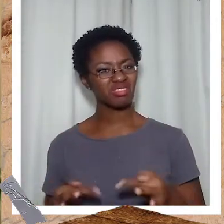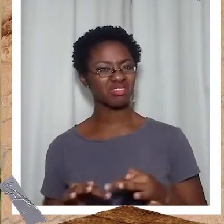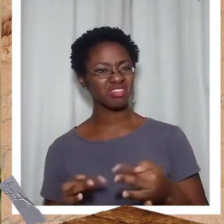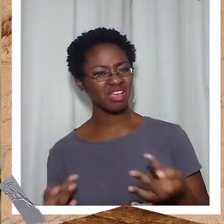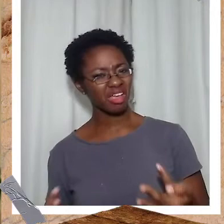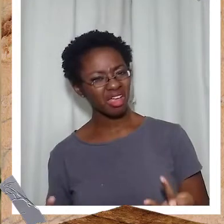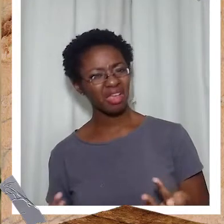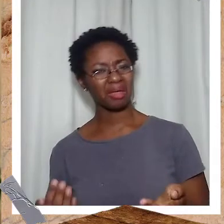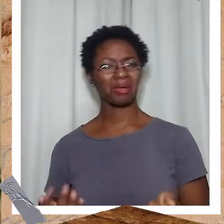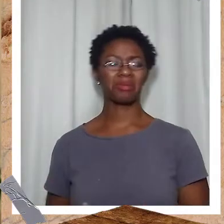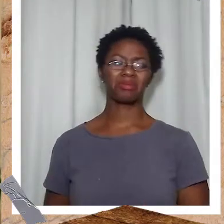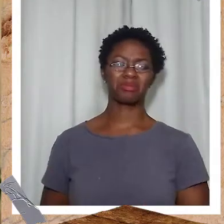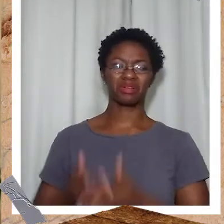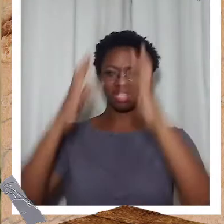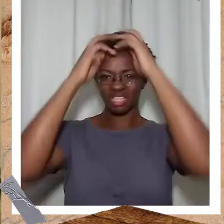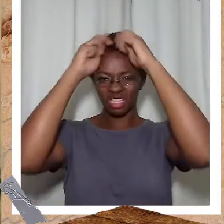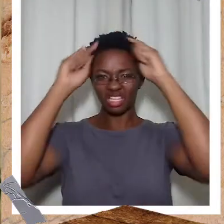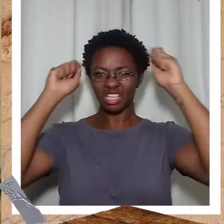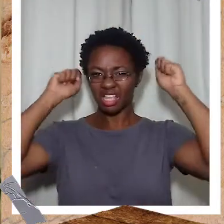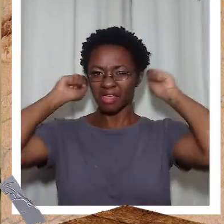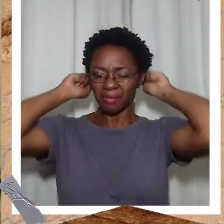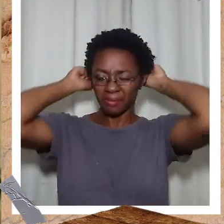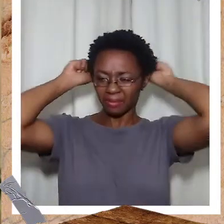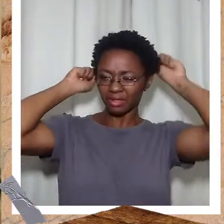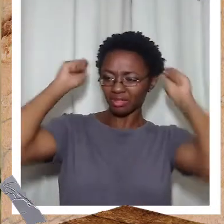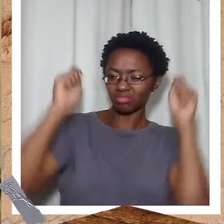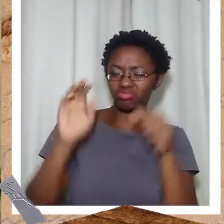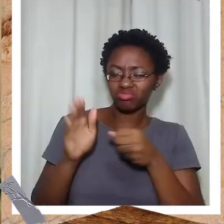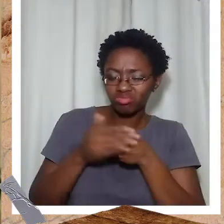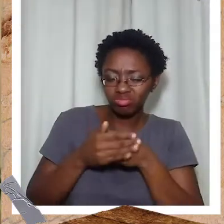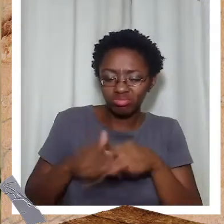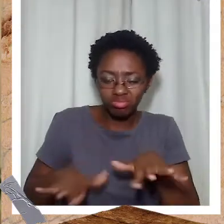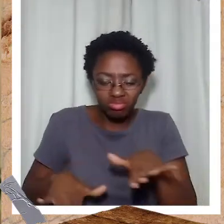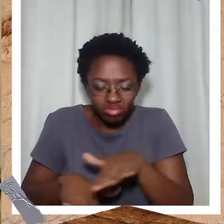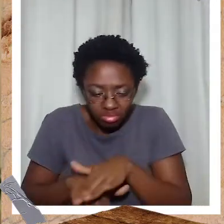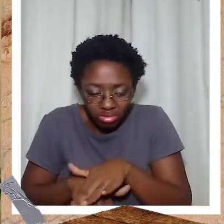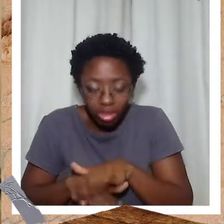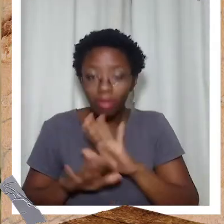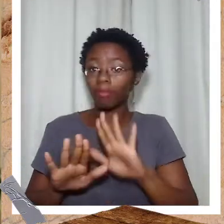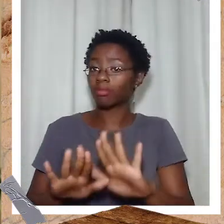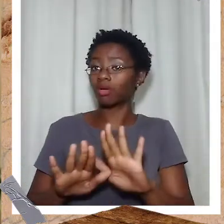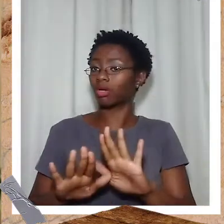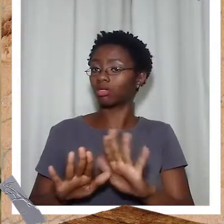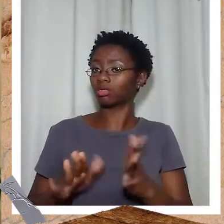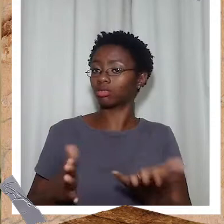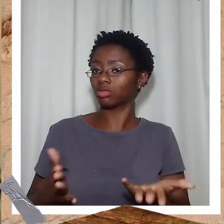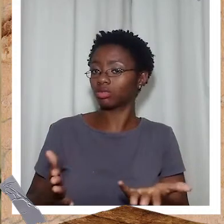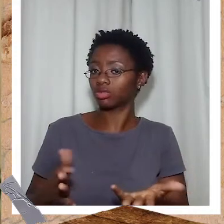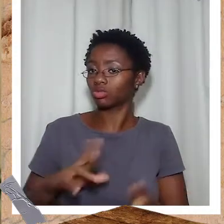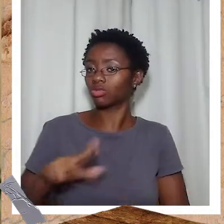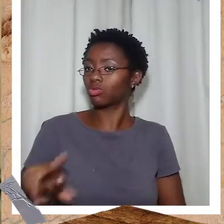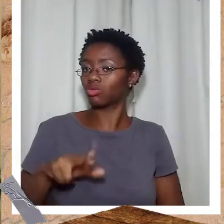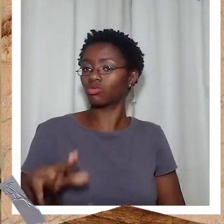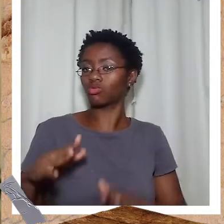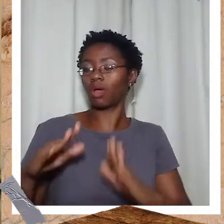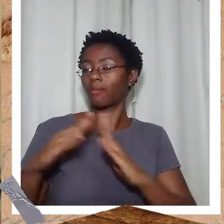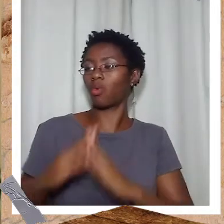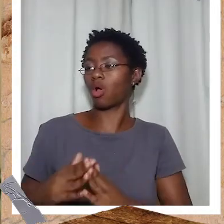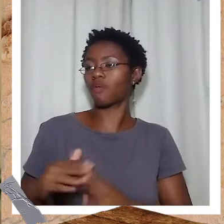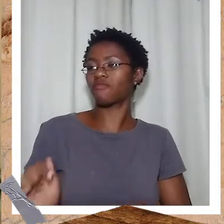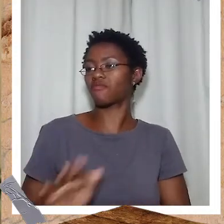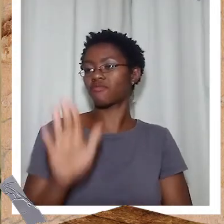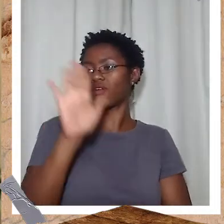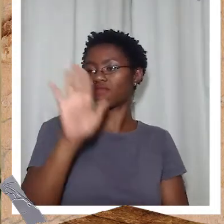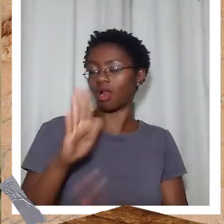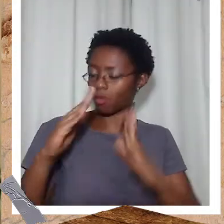simples, com o lenço no cabelo, com um ar de uma certa subalternidade, sendo que a essa altura ela já não vivia mais na favela,